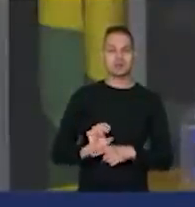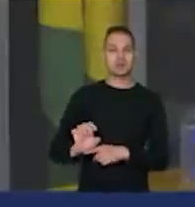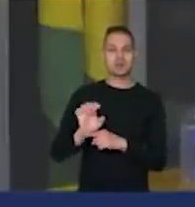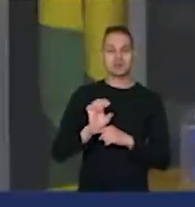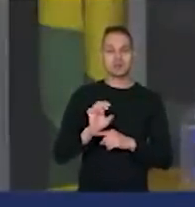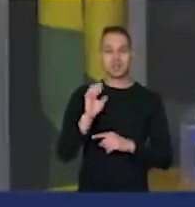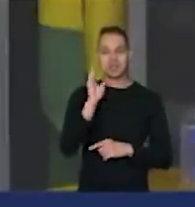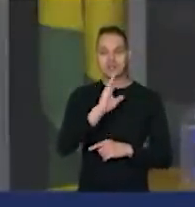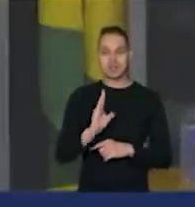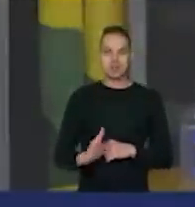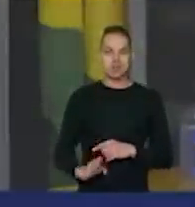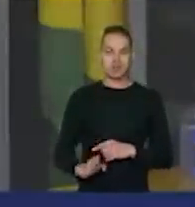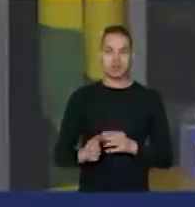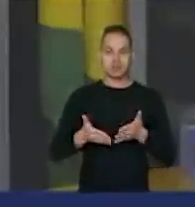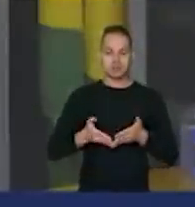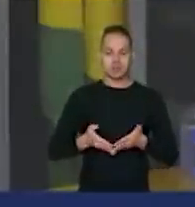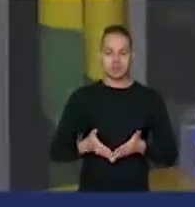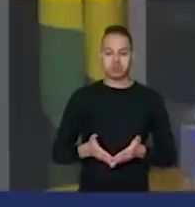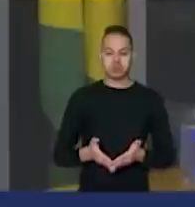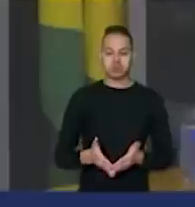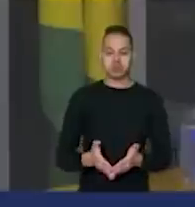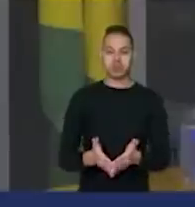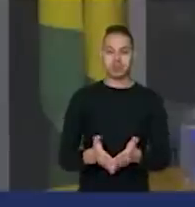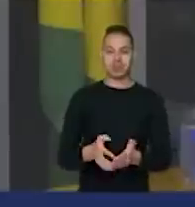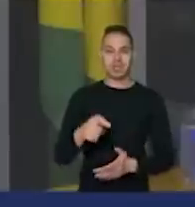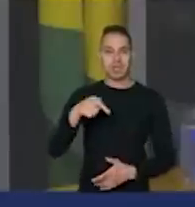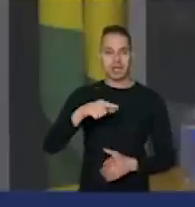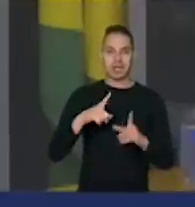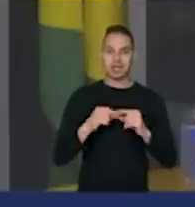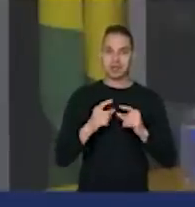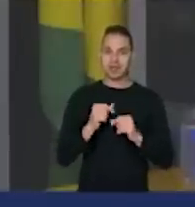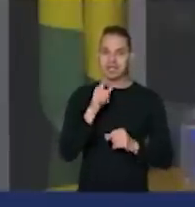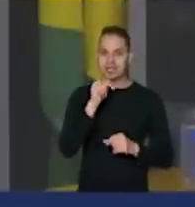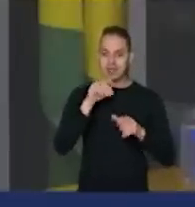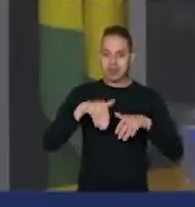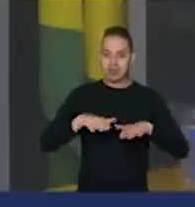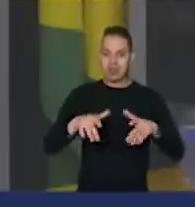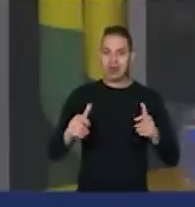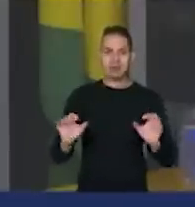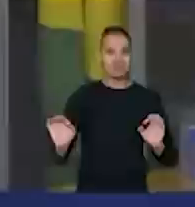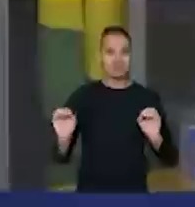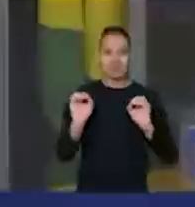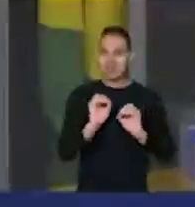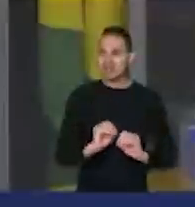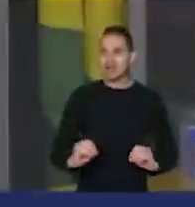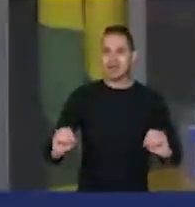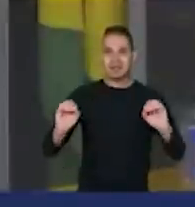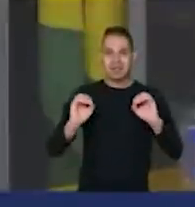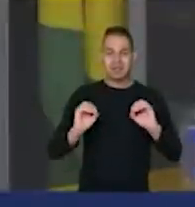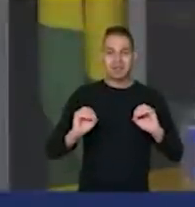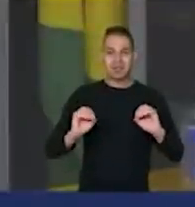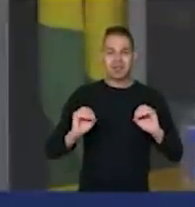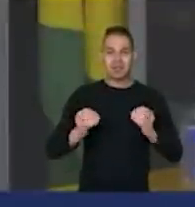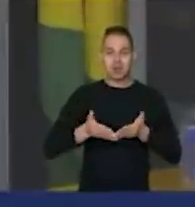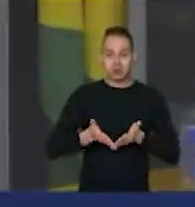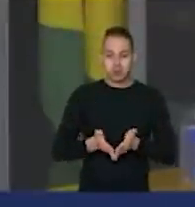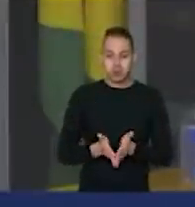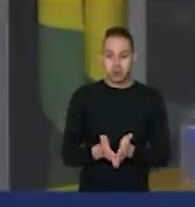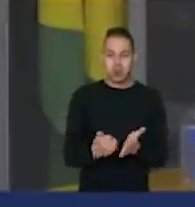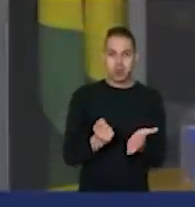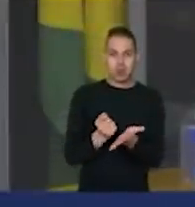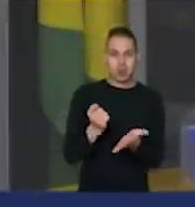número de embarcações. E aqui a gente sequer tem acesso ao mar. O número de lanchas que são adquiridas